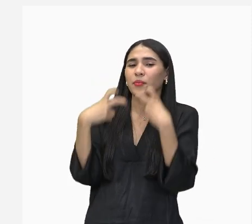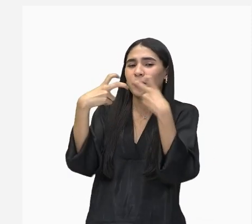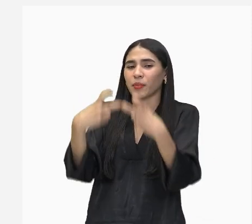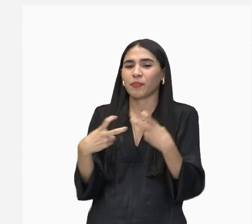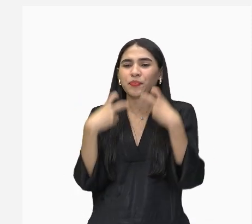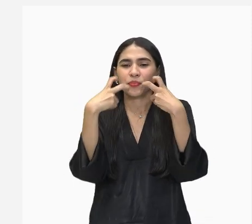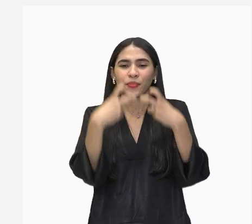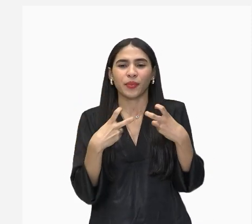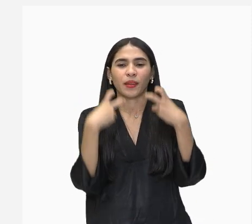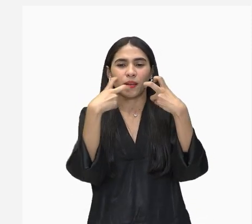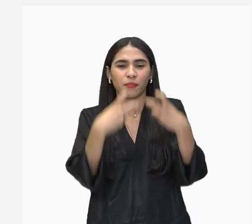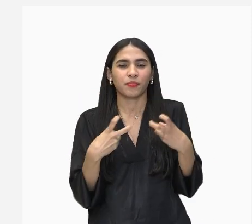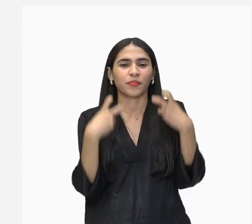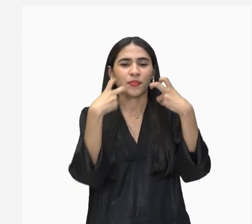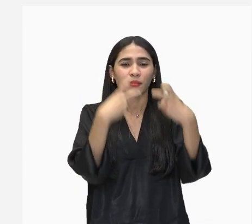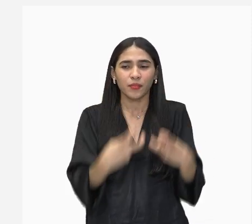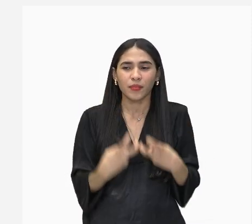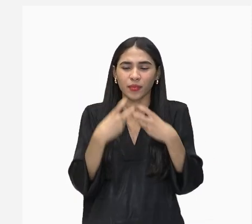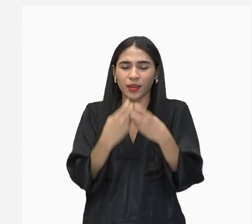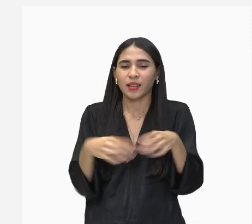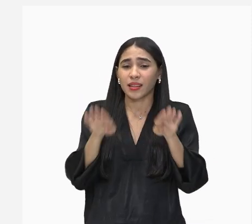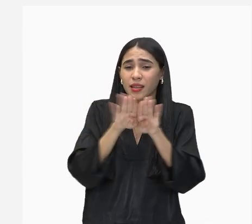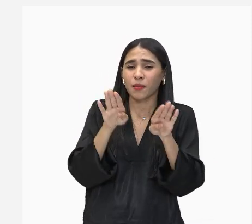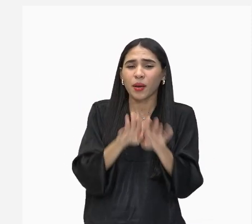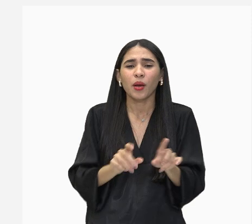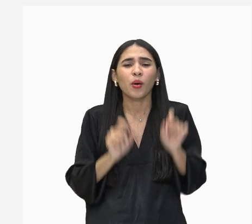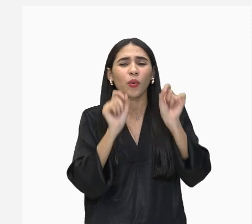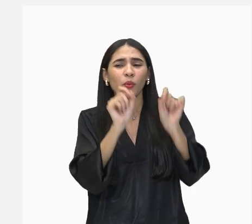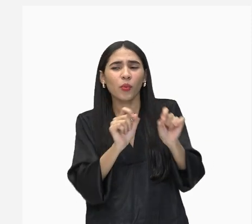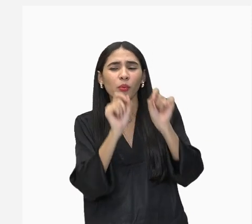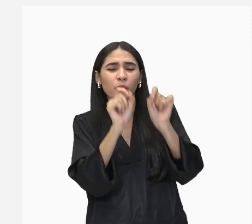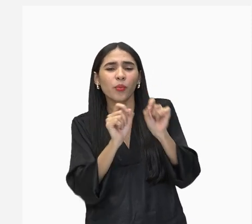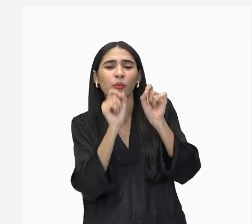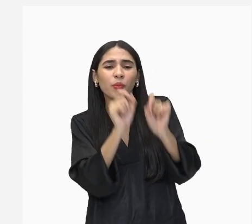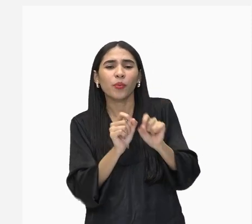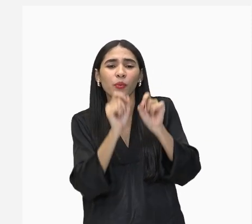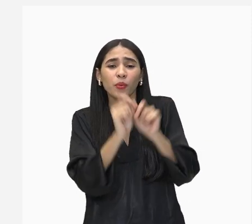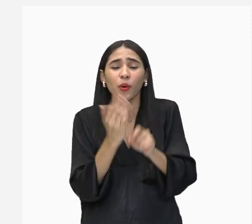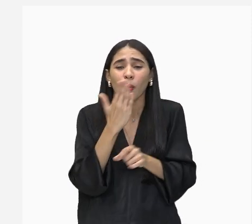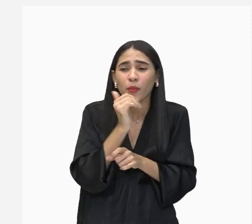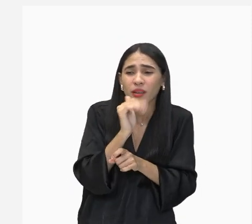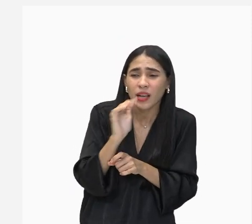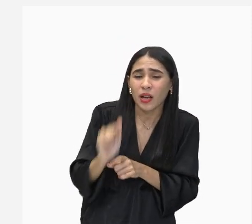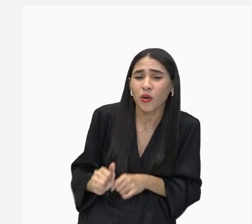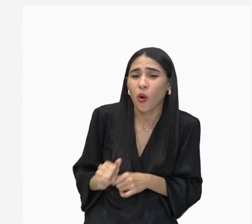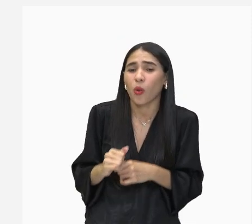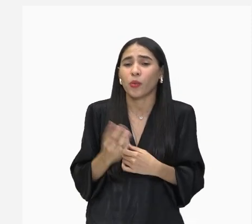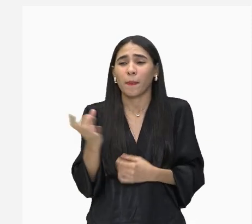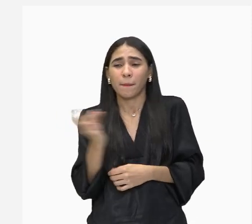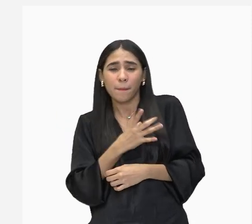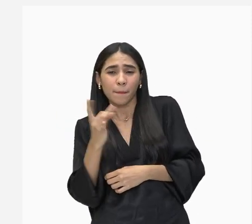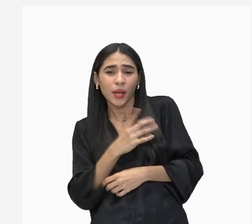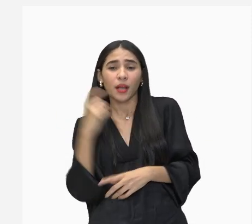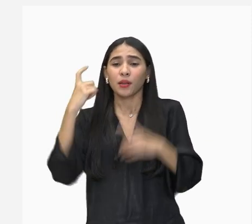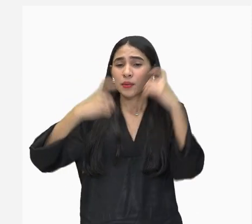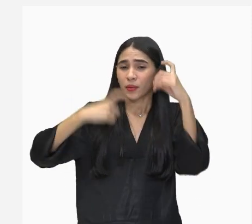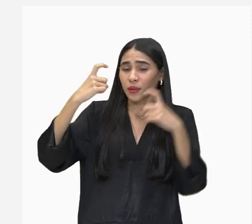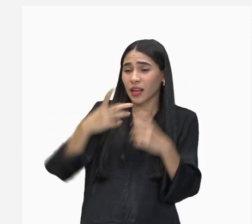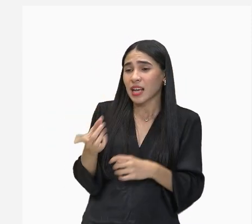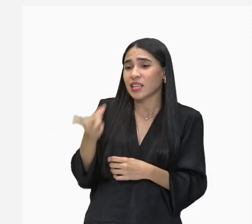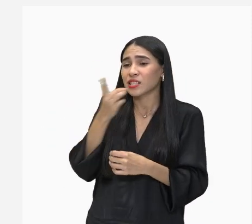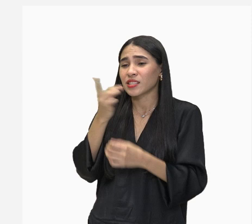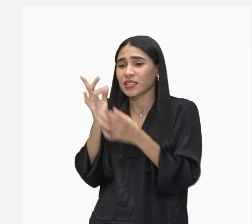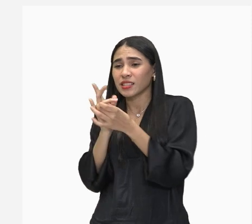A carne secundava: o que foi? O piá estava desesperado. Era dia do casamento